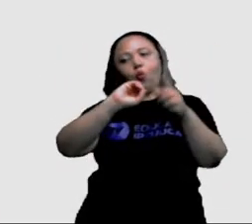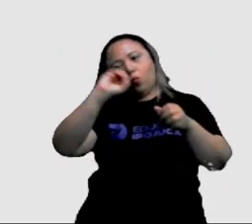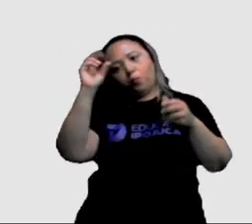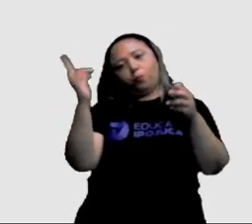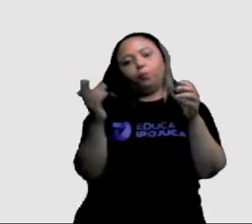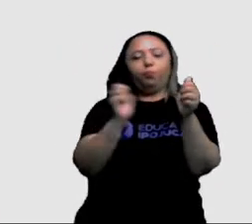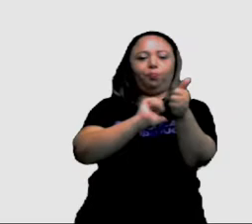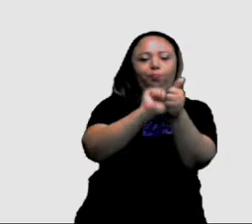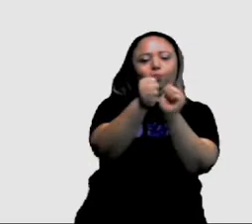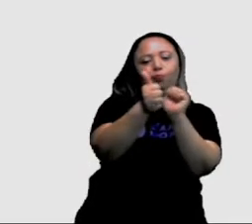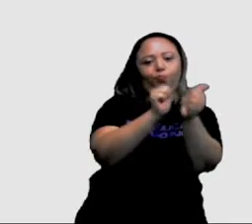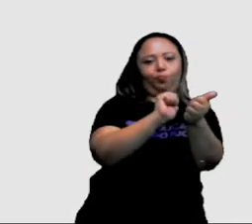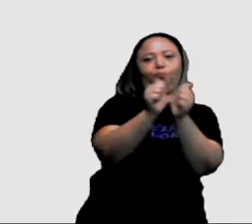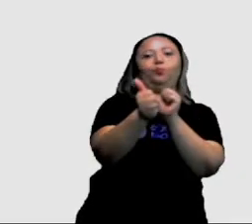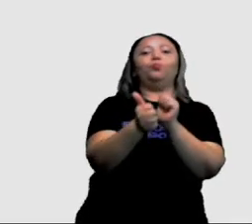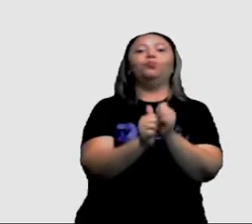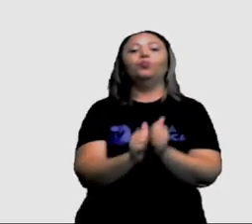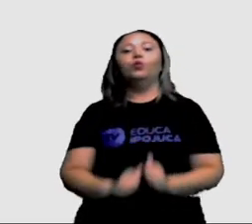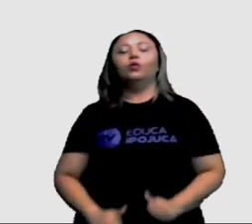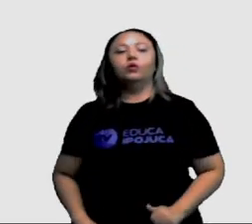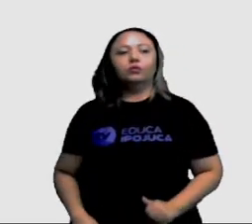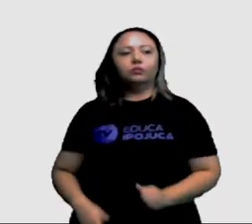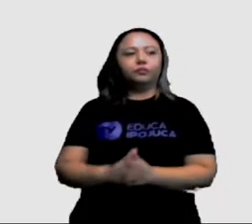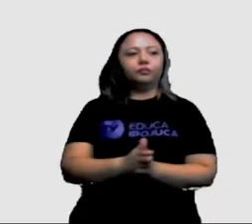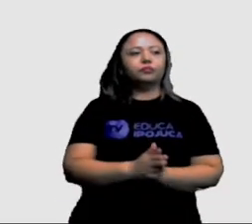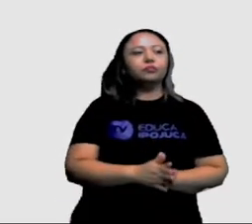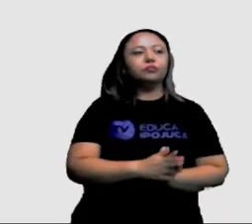tema da nossa próxima unidade.